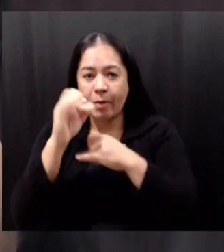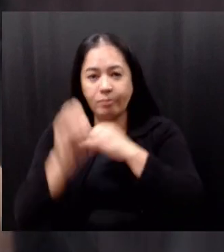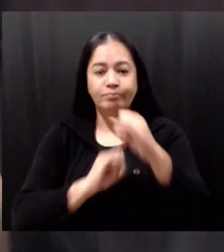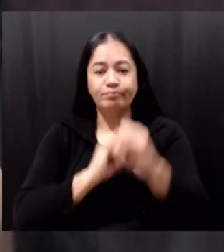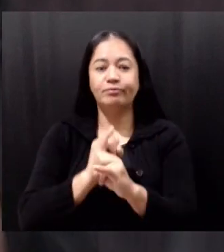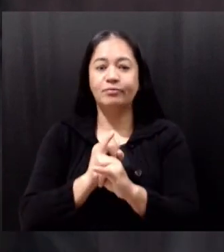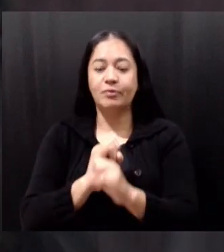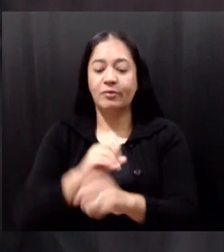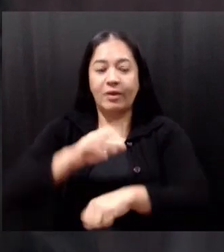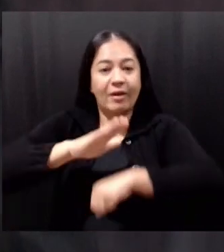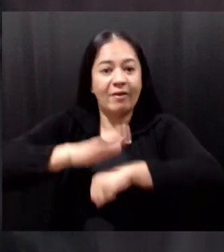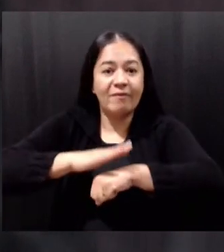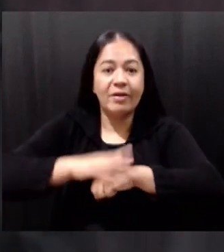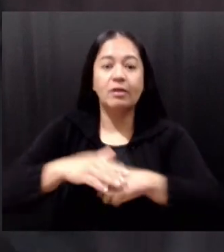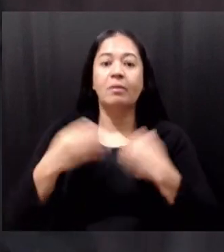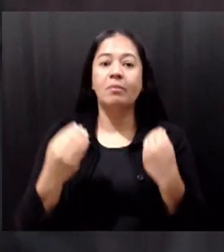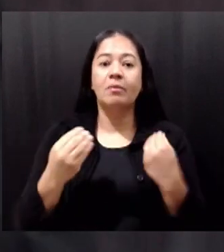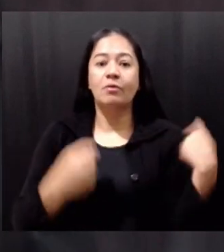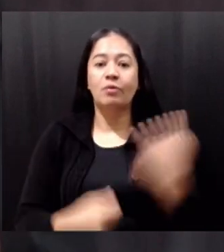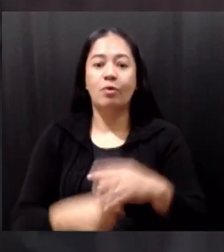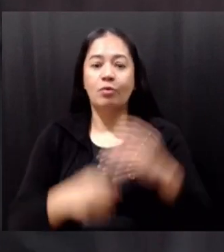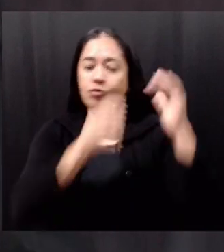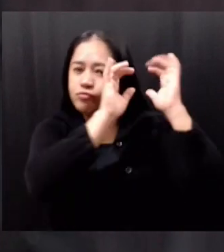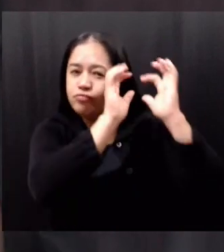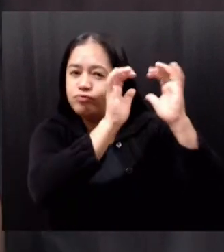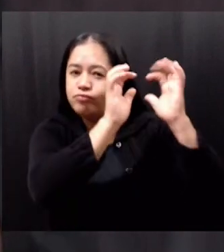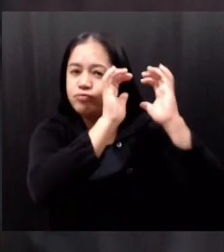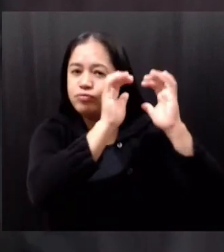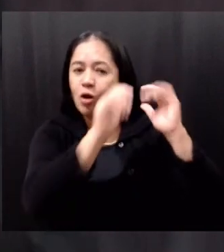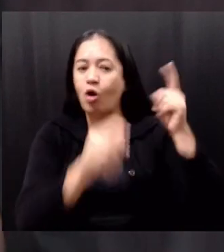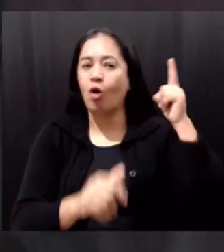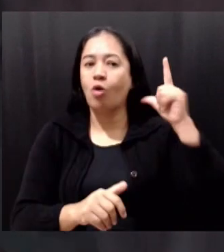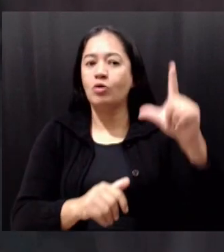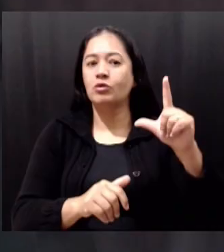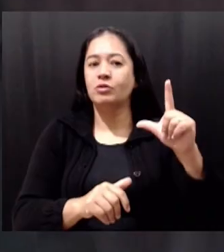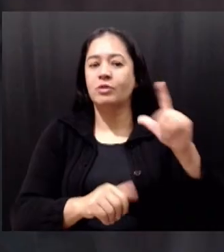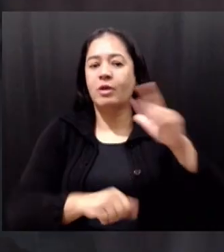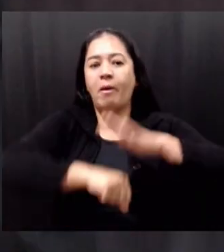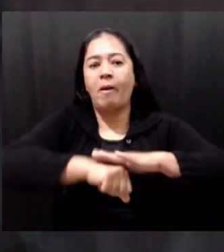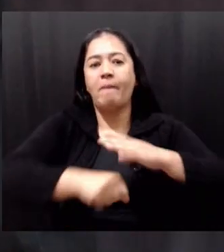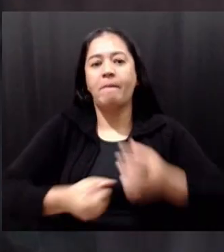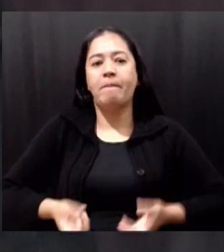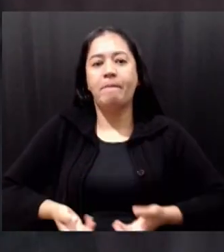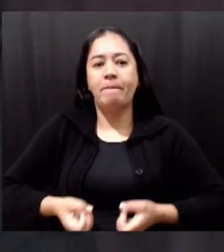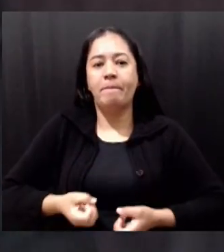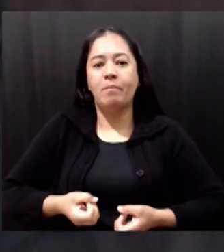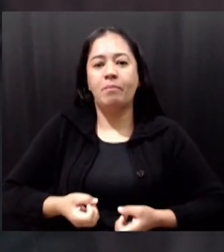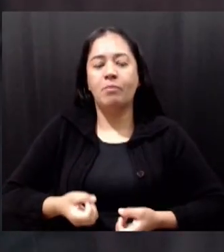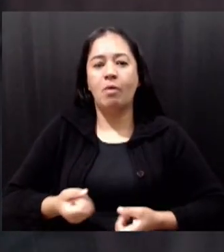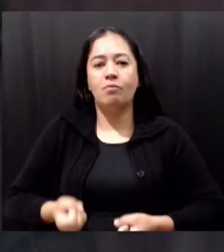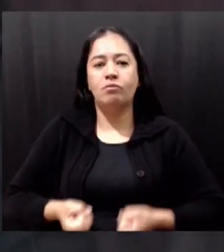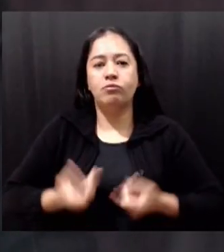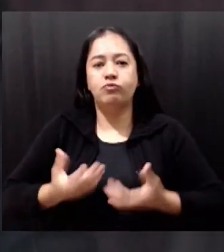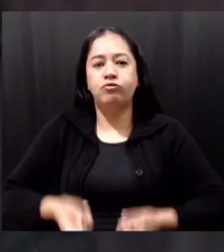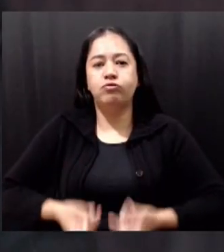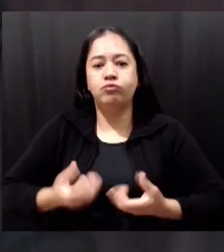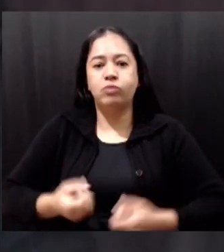que o nosso cérebro tenha essa produção de dopamina em doses altas e cada vez